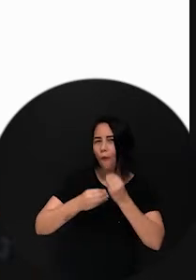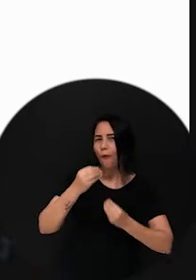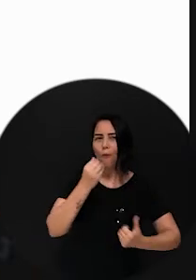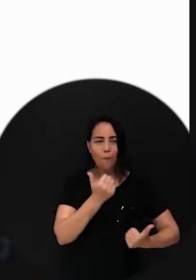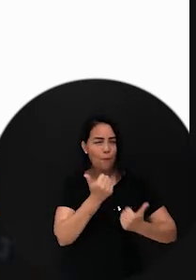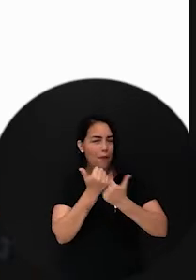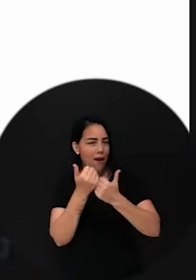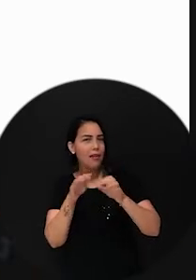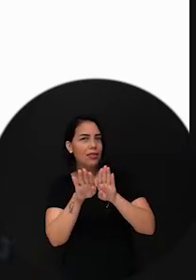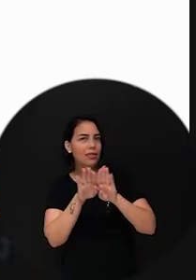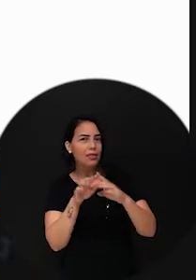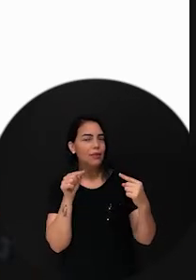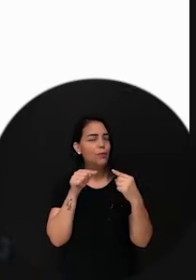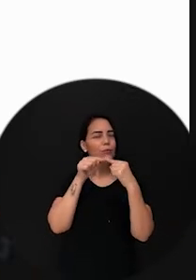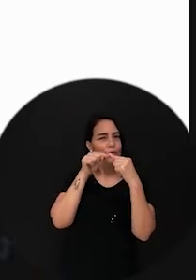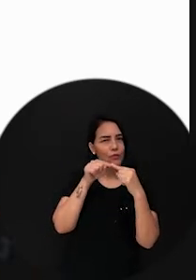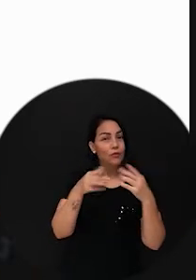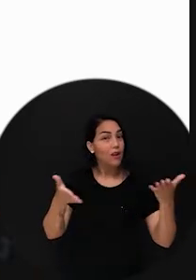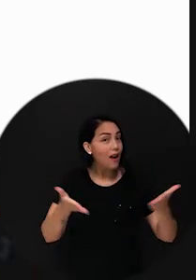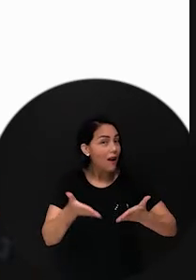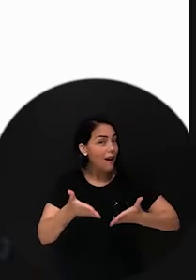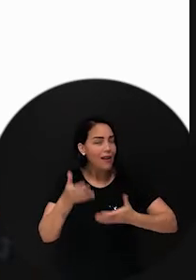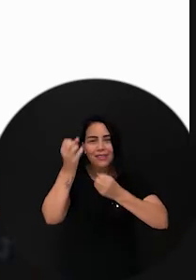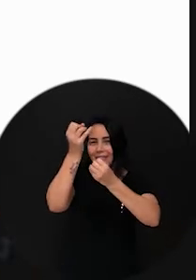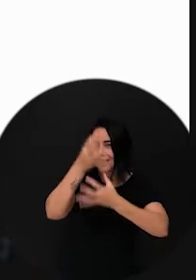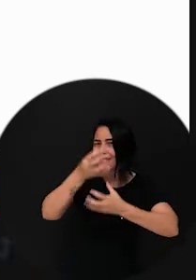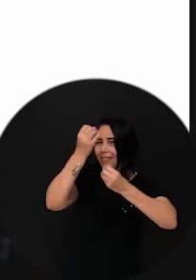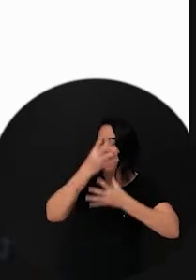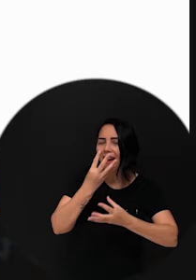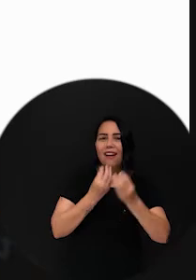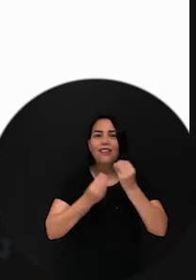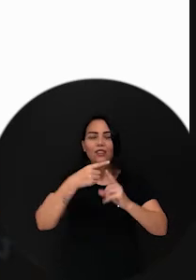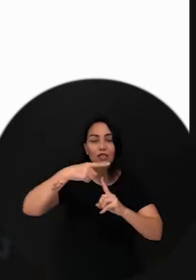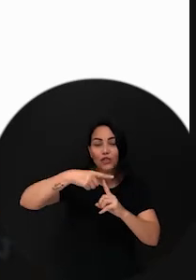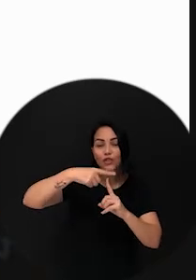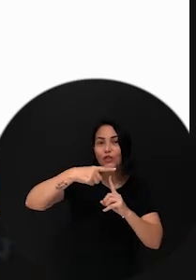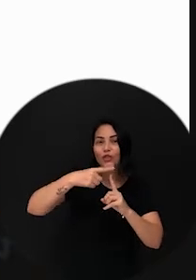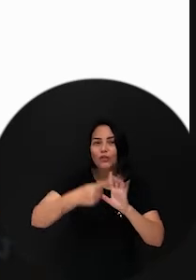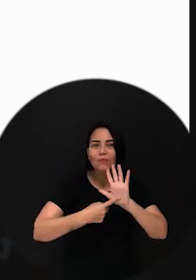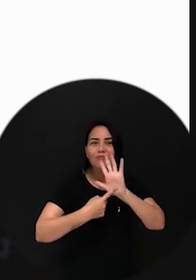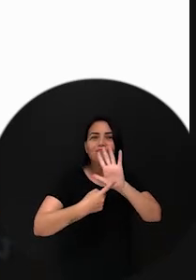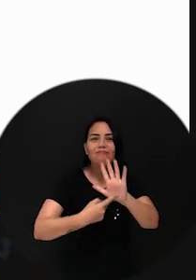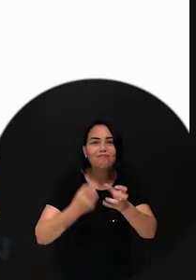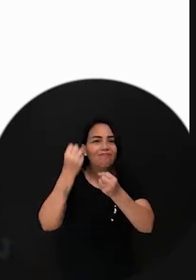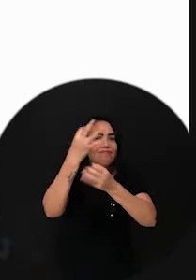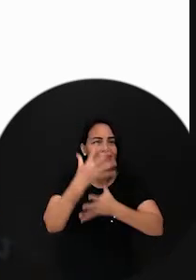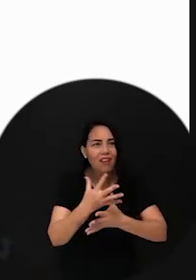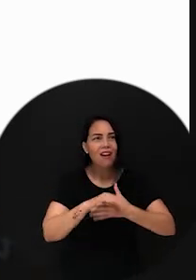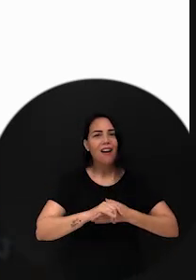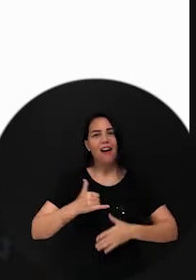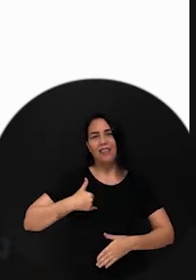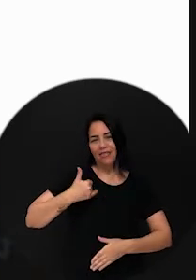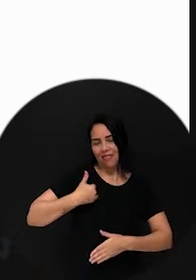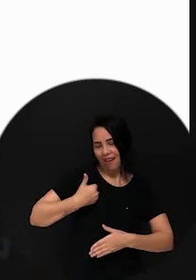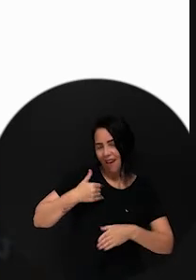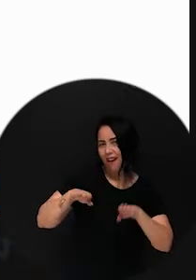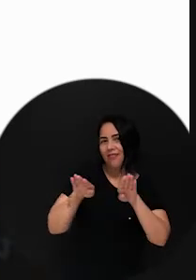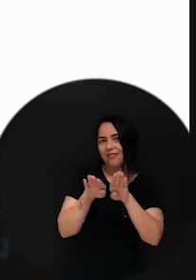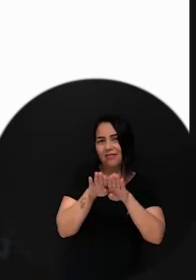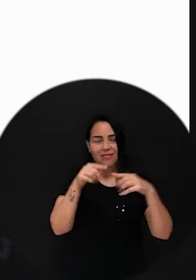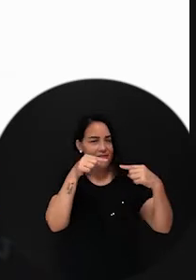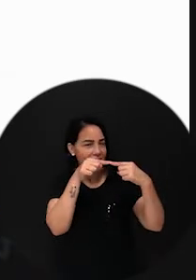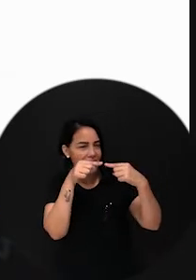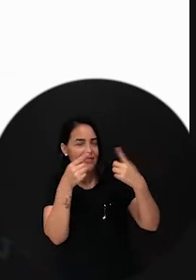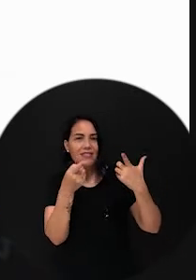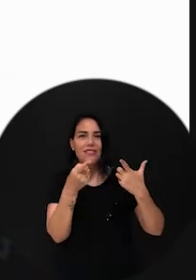os objetivos, né? Então, vamos ver um pouquinho sobre as modalidades oferecidas e a faixa etária, o período